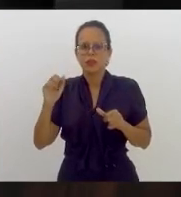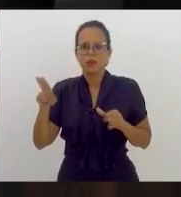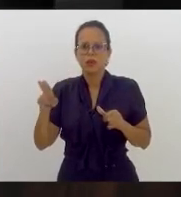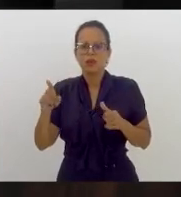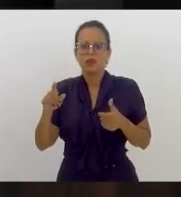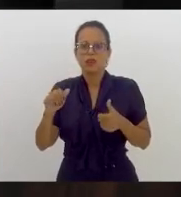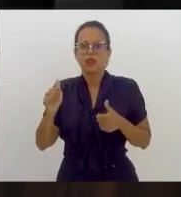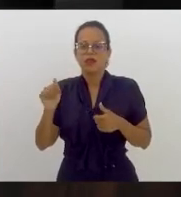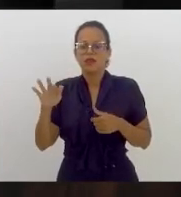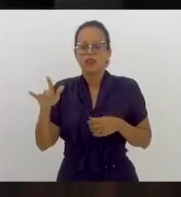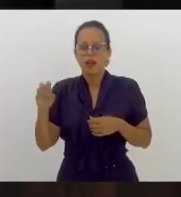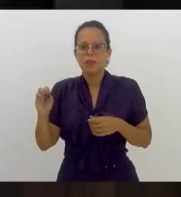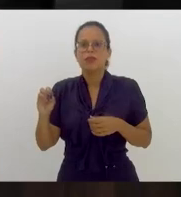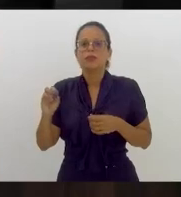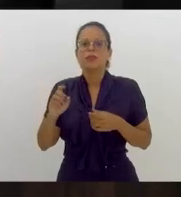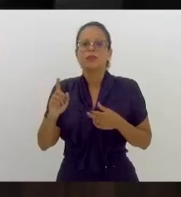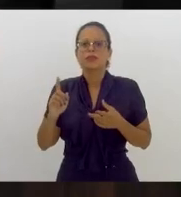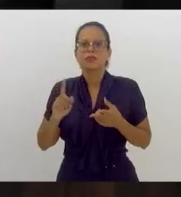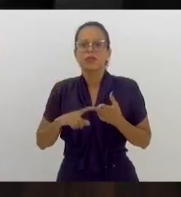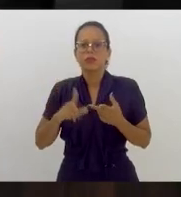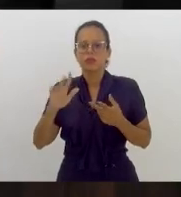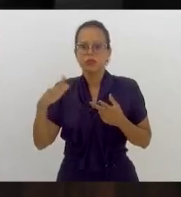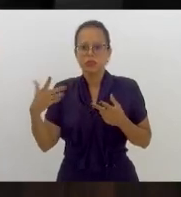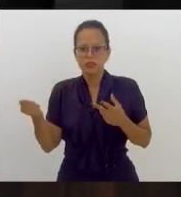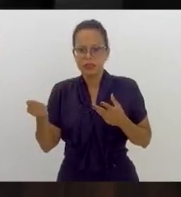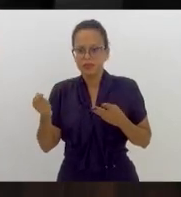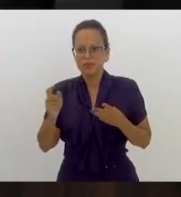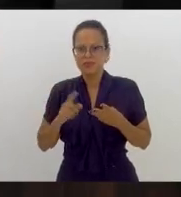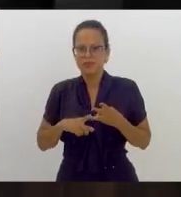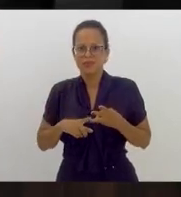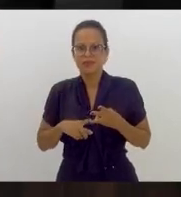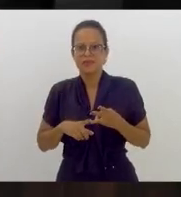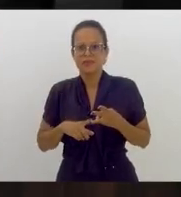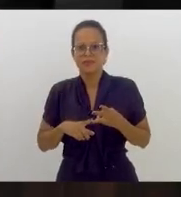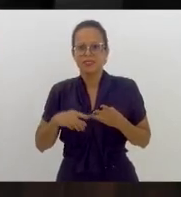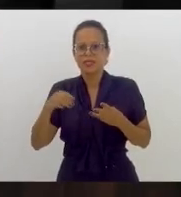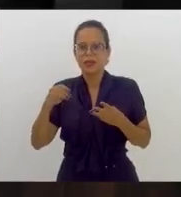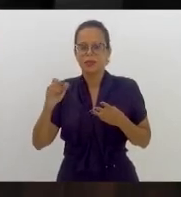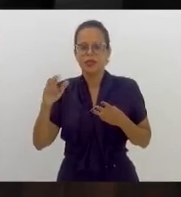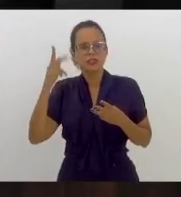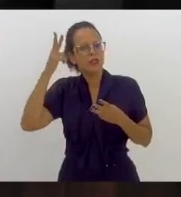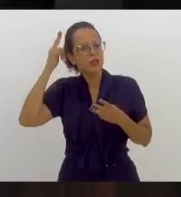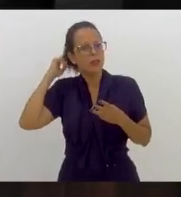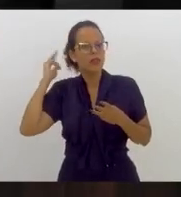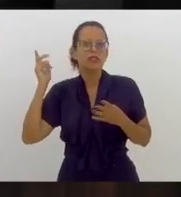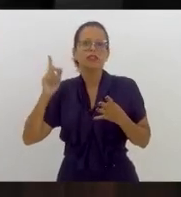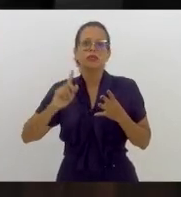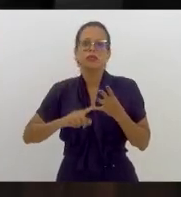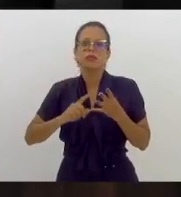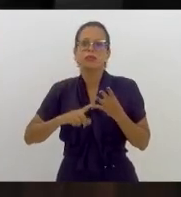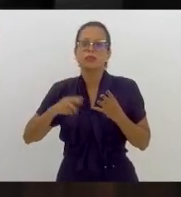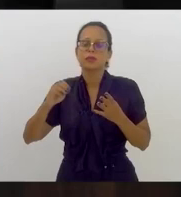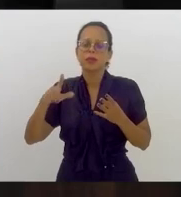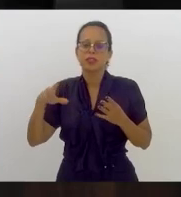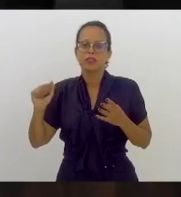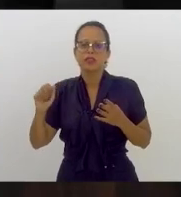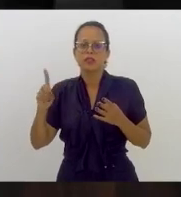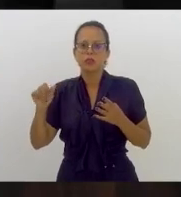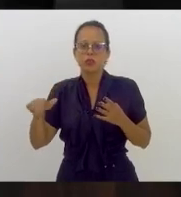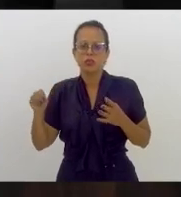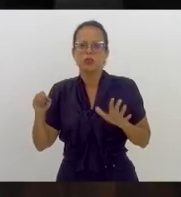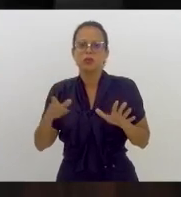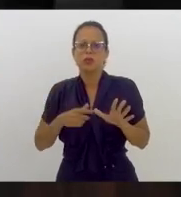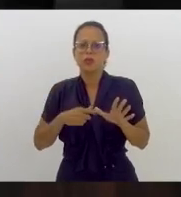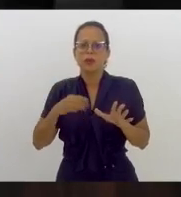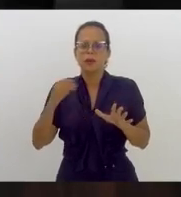Neto, deputado Léo Vieira, deputada Lucinha, deputado Marcelo Cabeleireiro, deputado Marcelo Dino, deputado Márcio